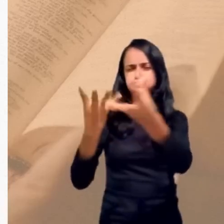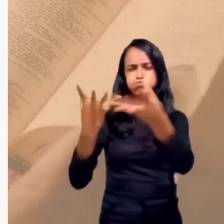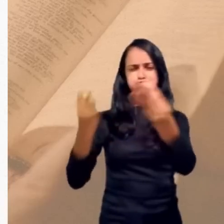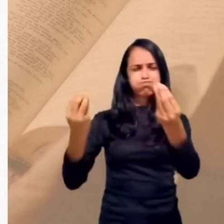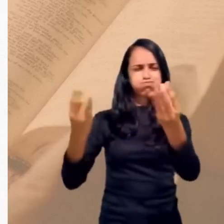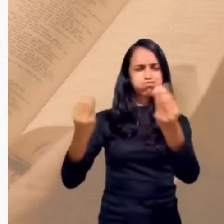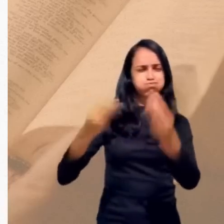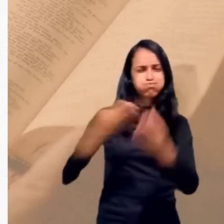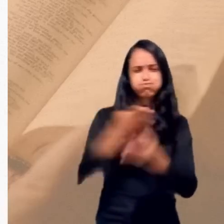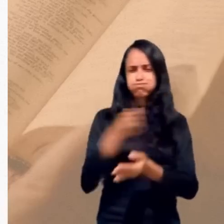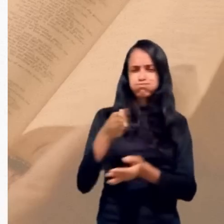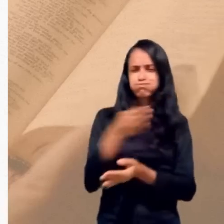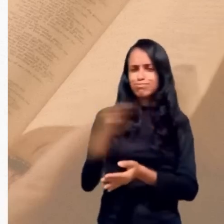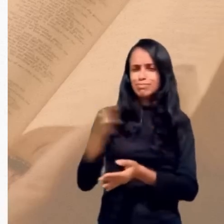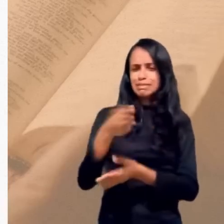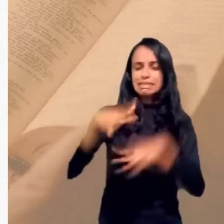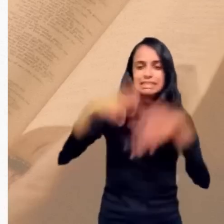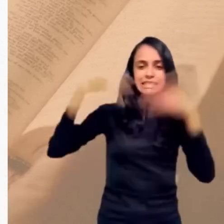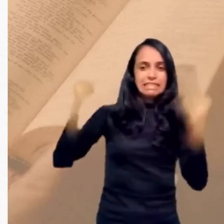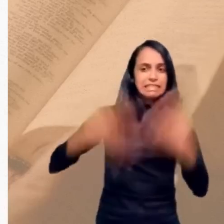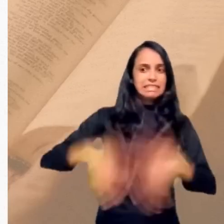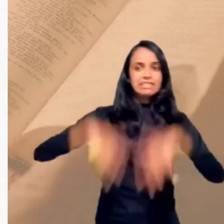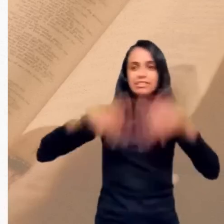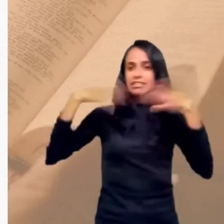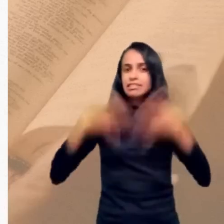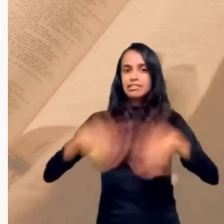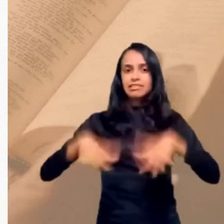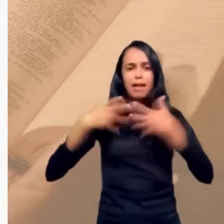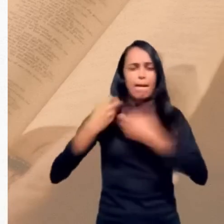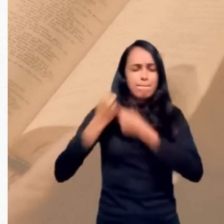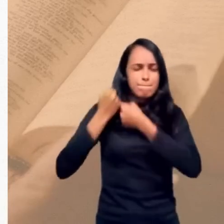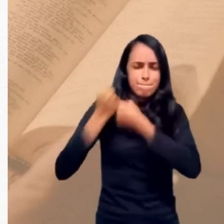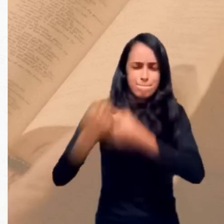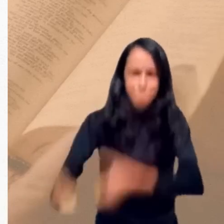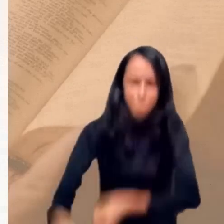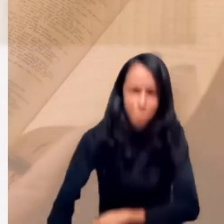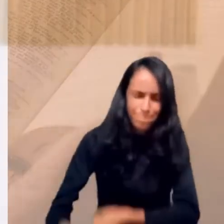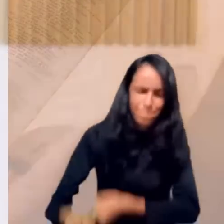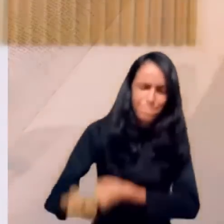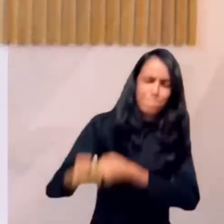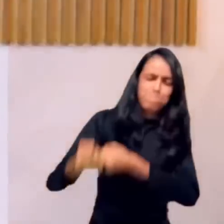dos peixes. Que maravilha!